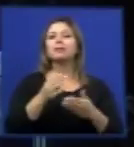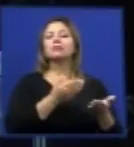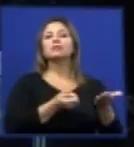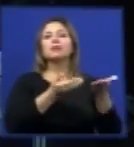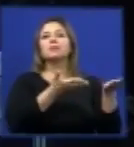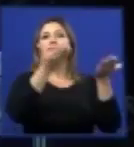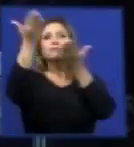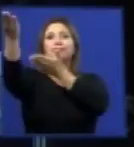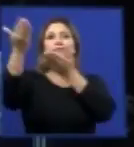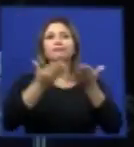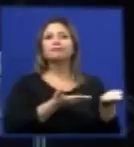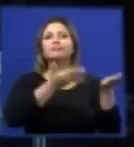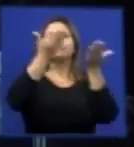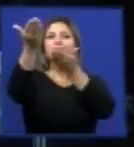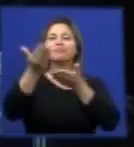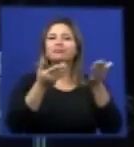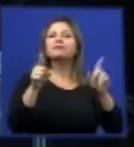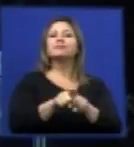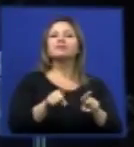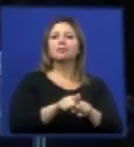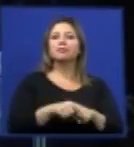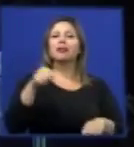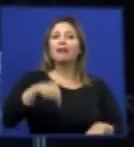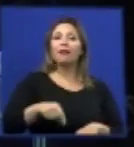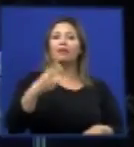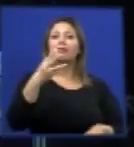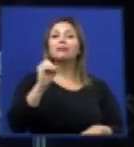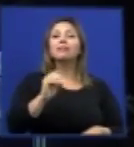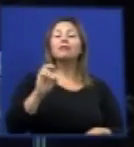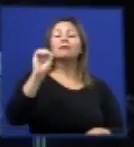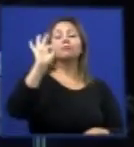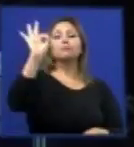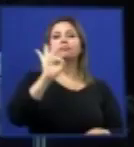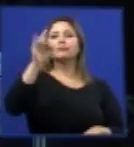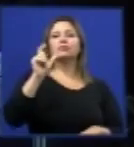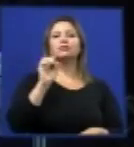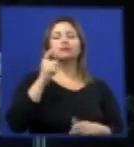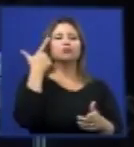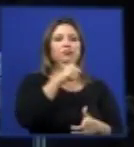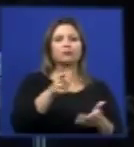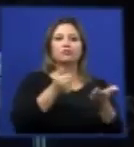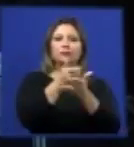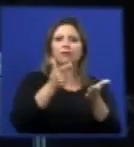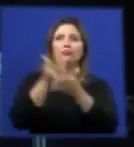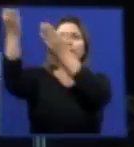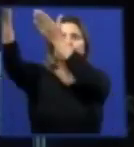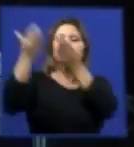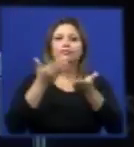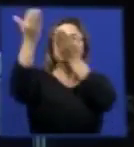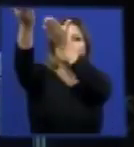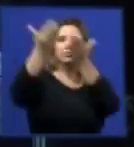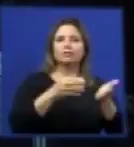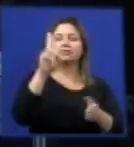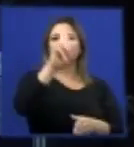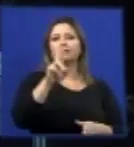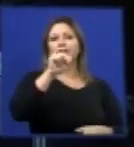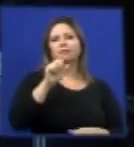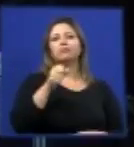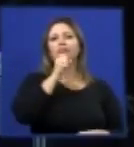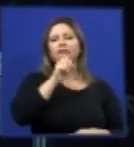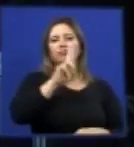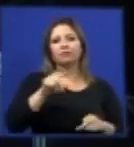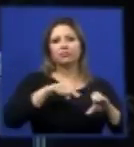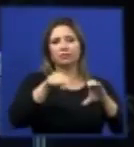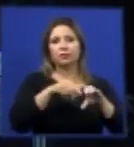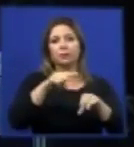1% em pneus usados nós temos 30% a importação por via judicial ela tem inclusive